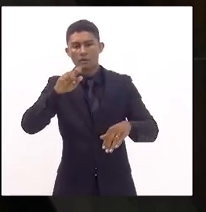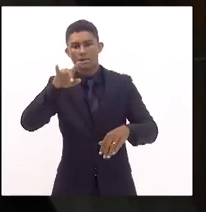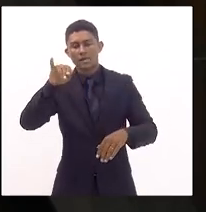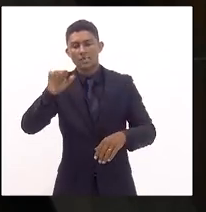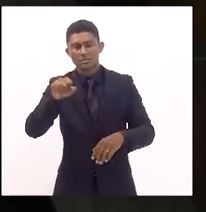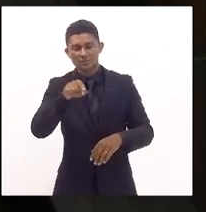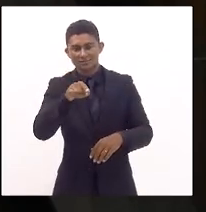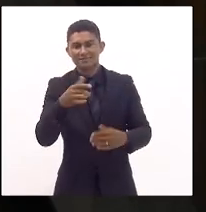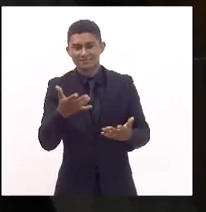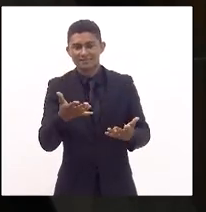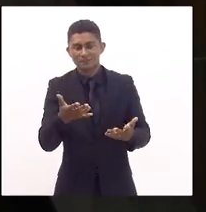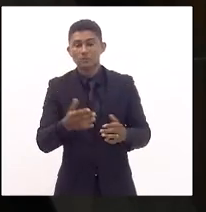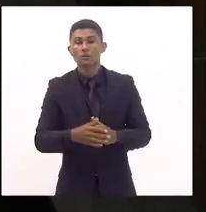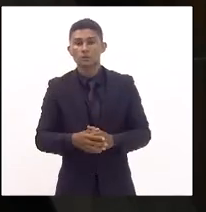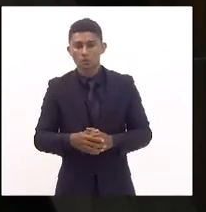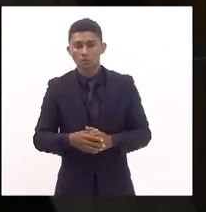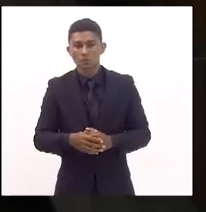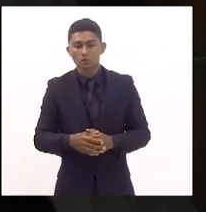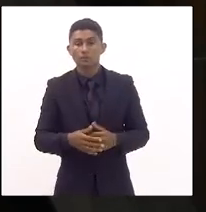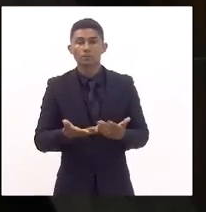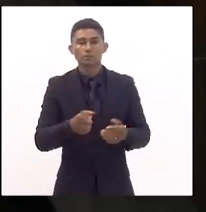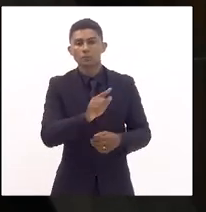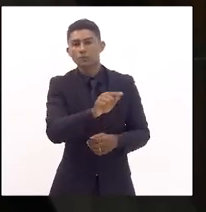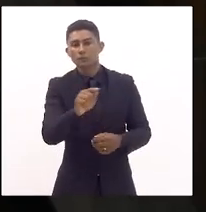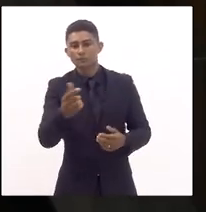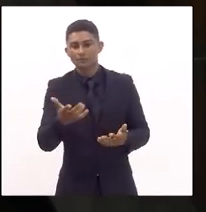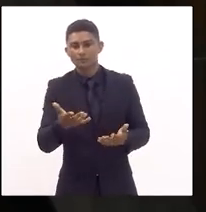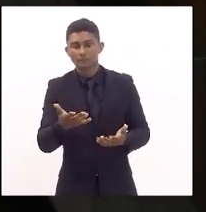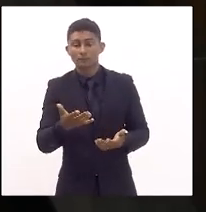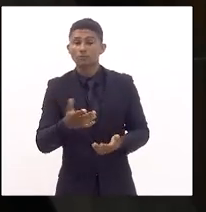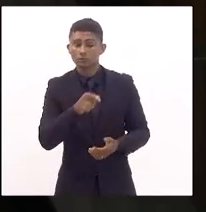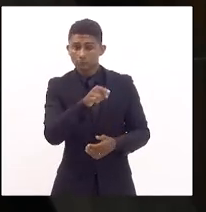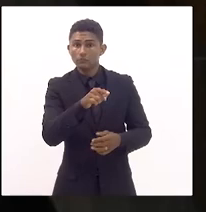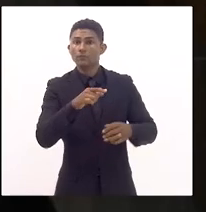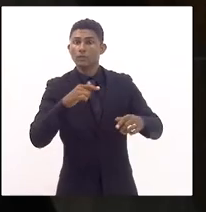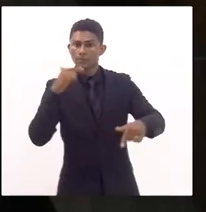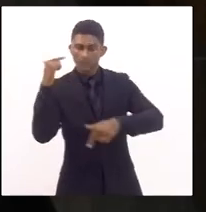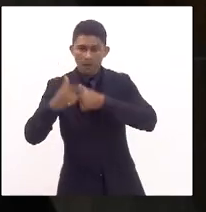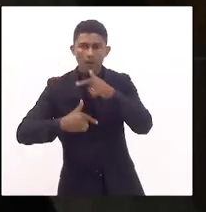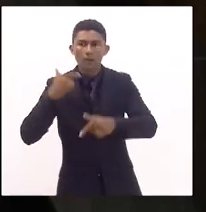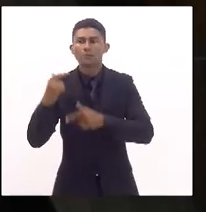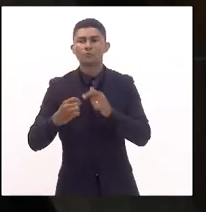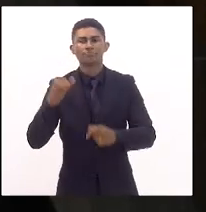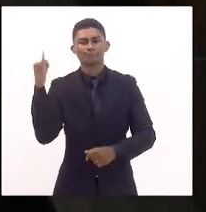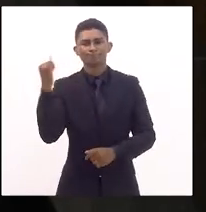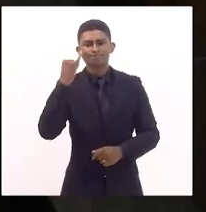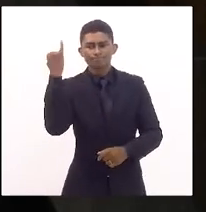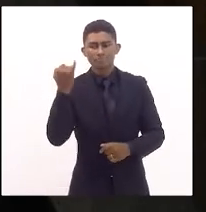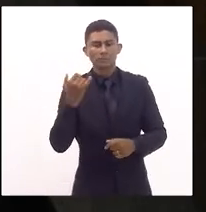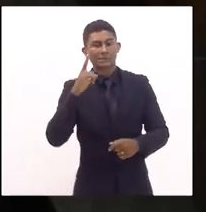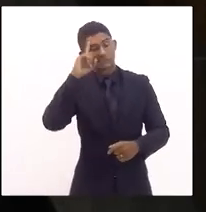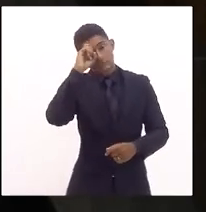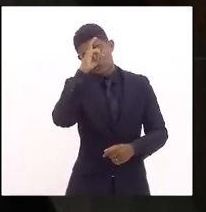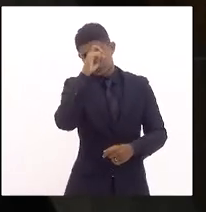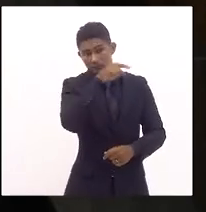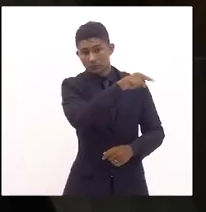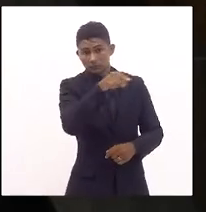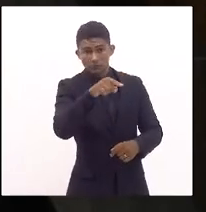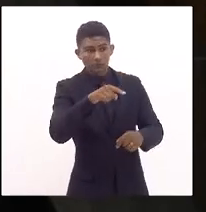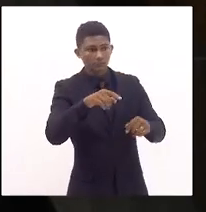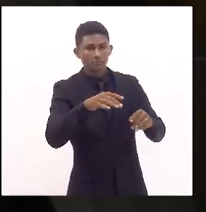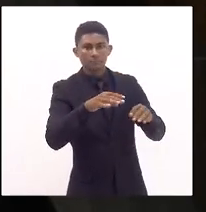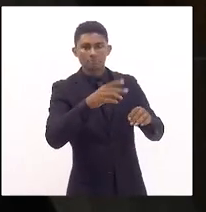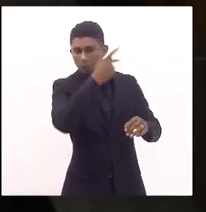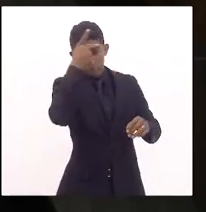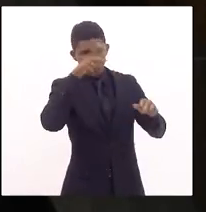importante e um trabalho muito relevante, feito com muita dificuldade por aqueles trabalhadores e por